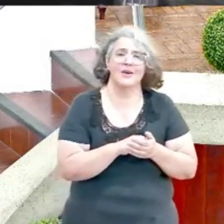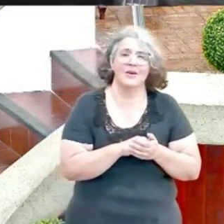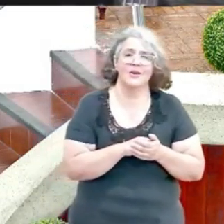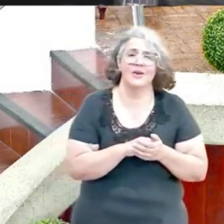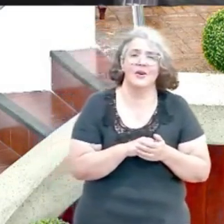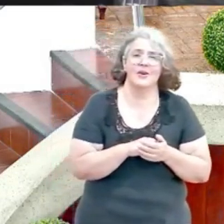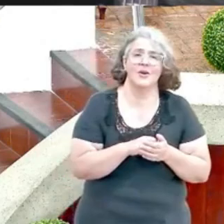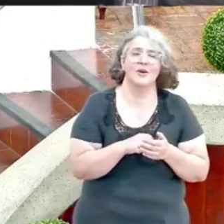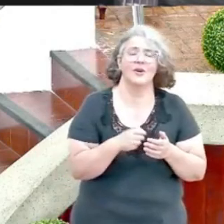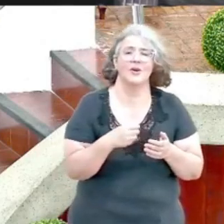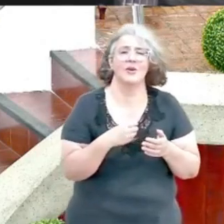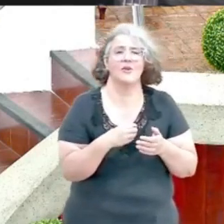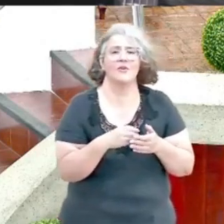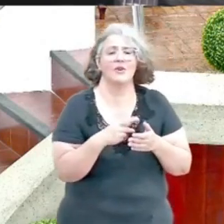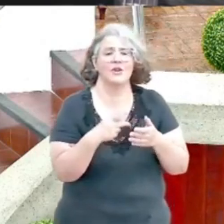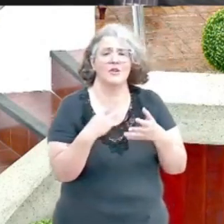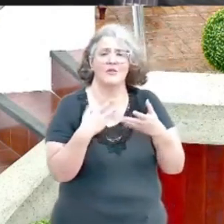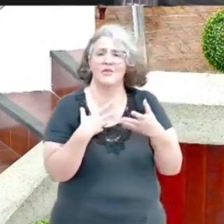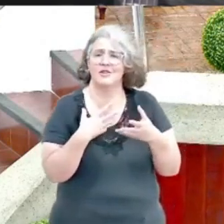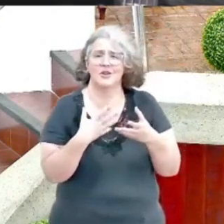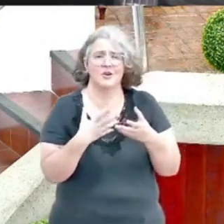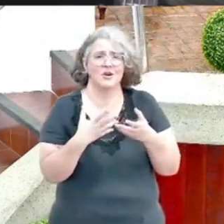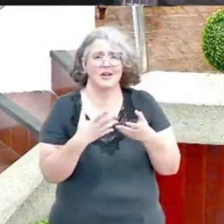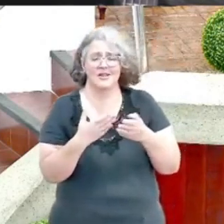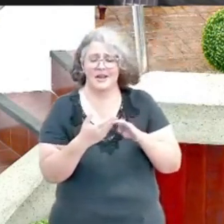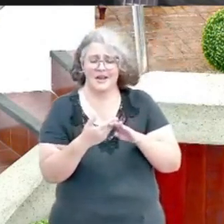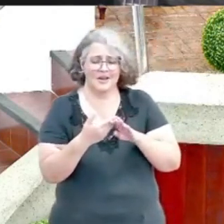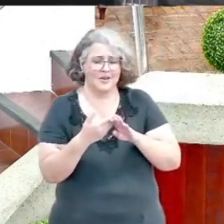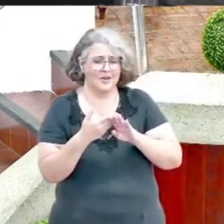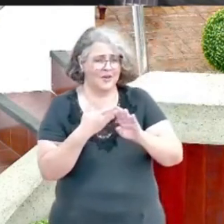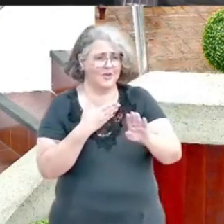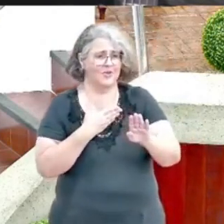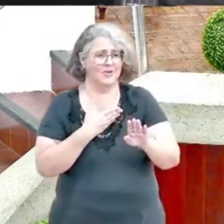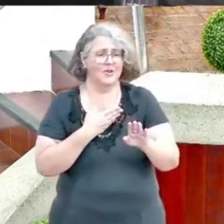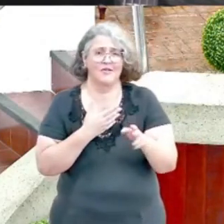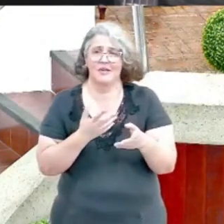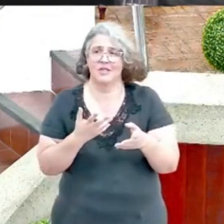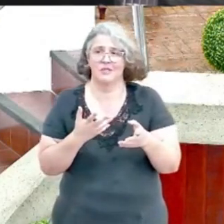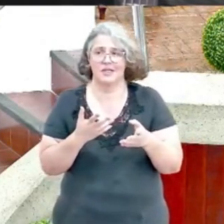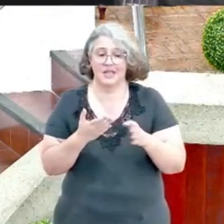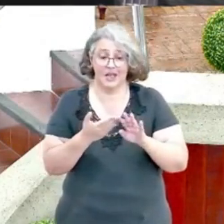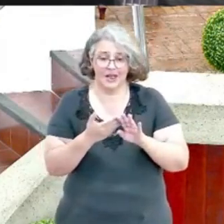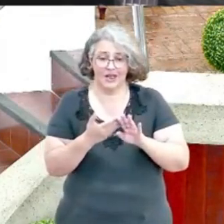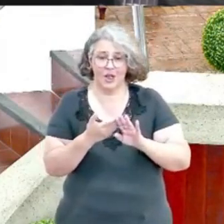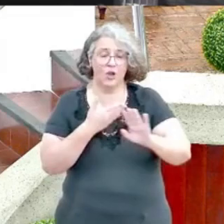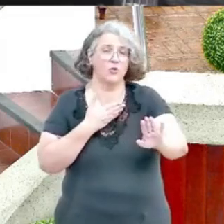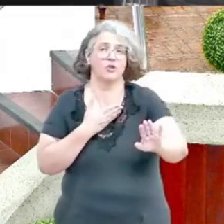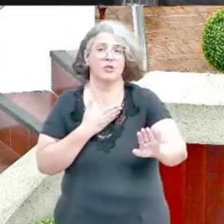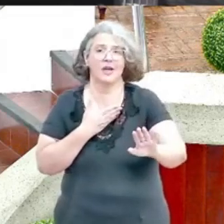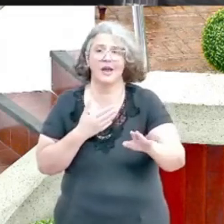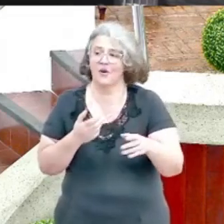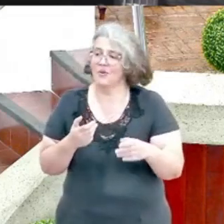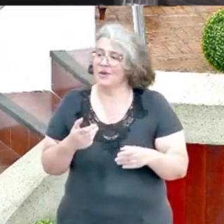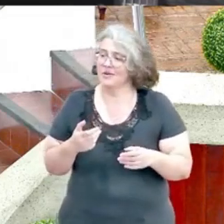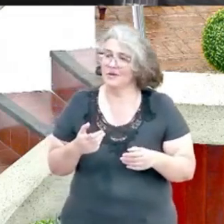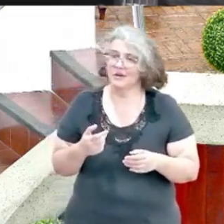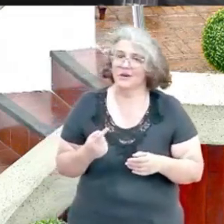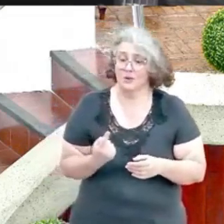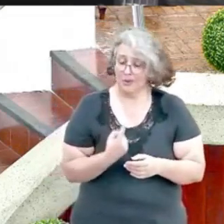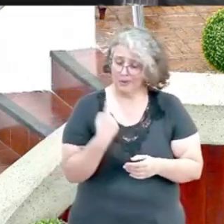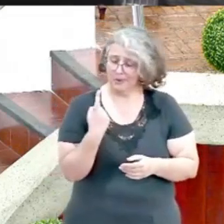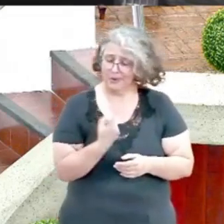orfanado da presença dos Tessalonicenses. Esta palavra, orfanado, na língua original, designa o sentimento